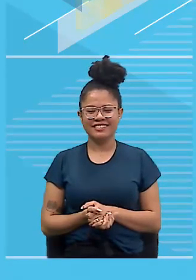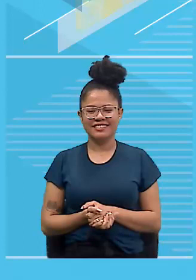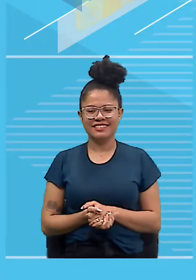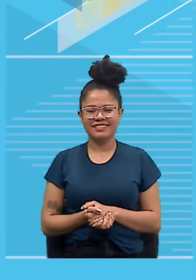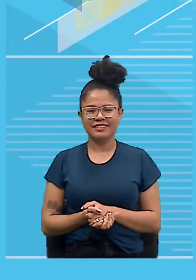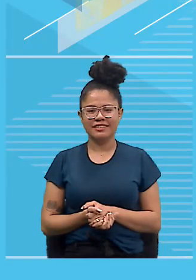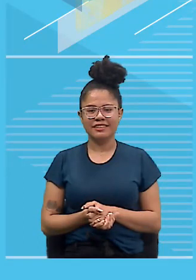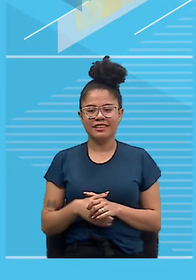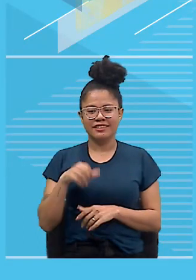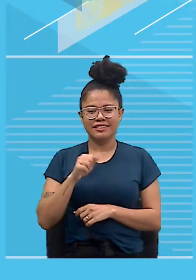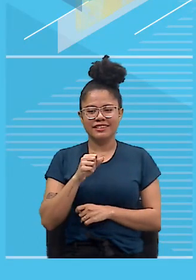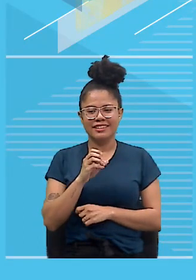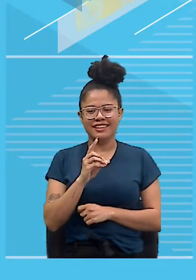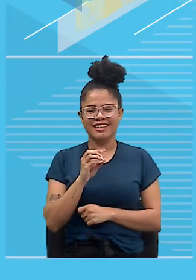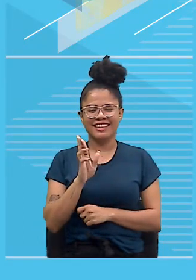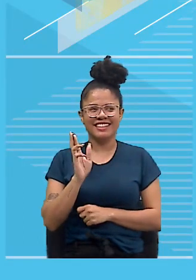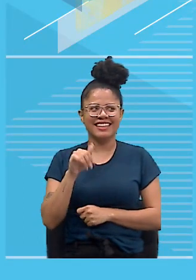Olha aí Adriana